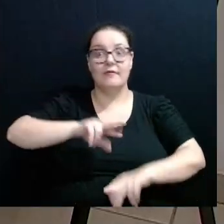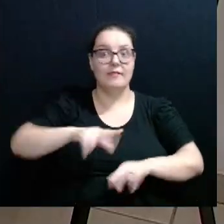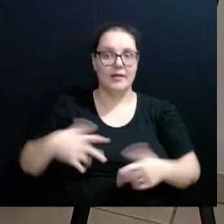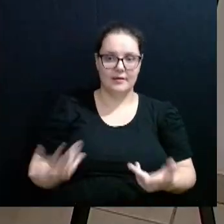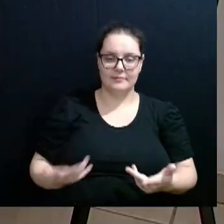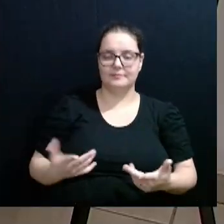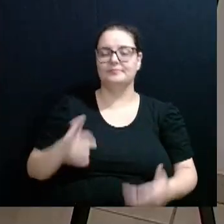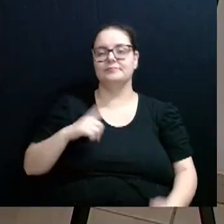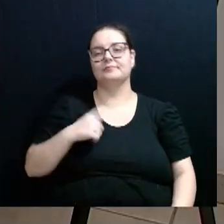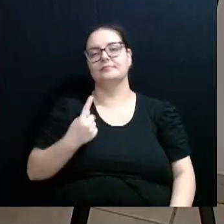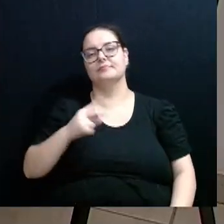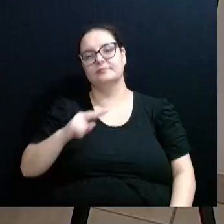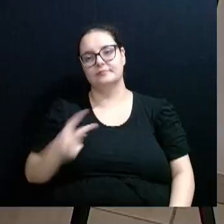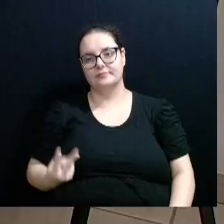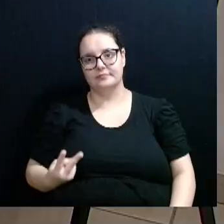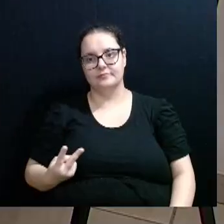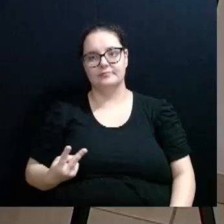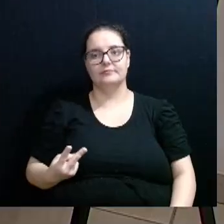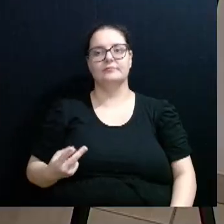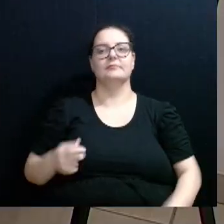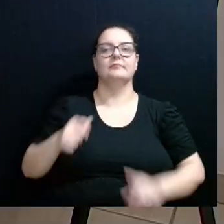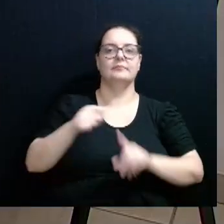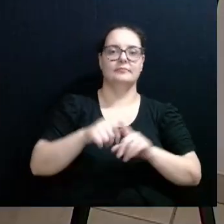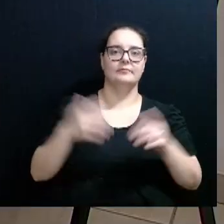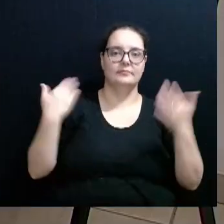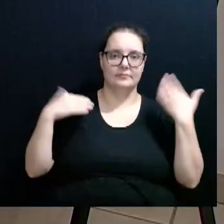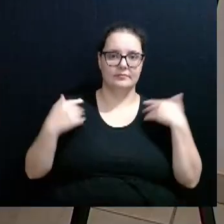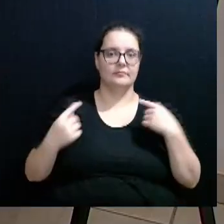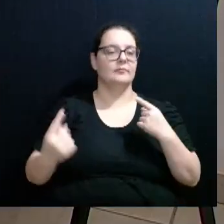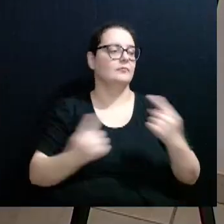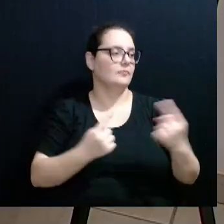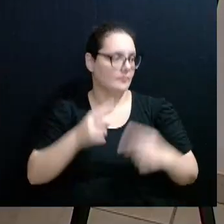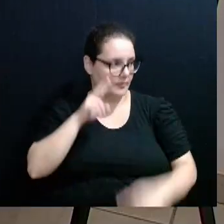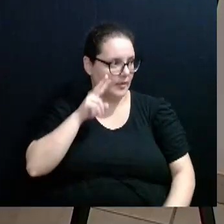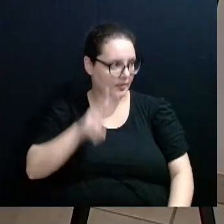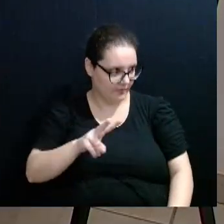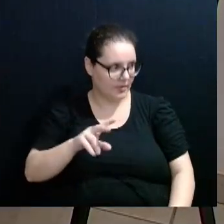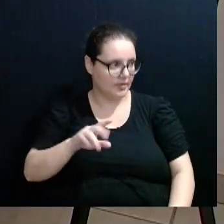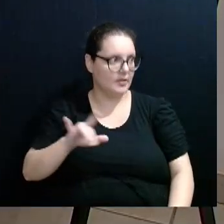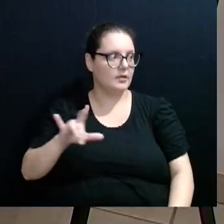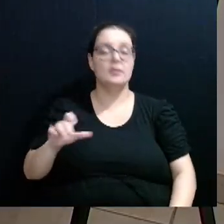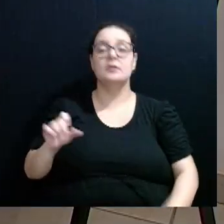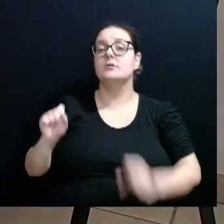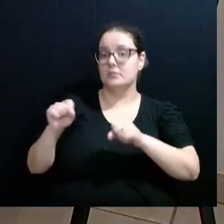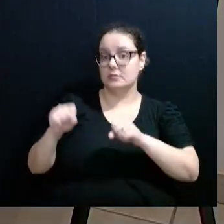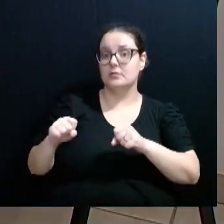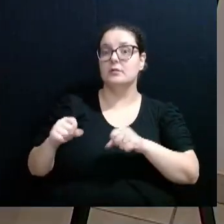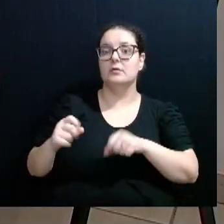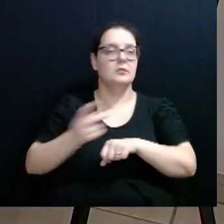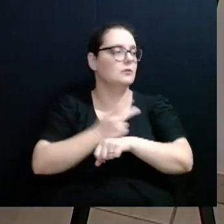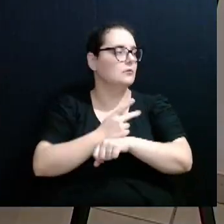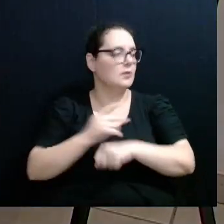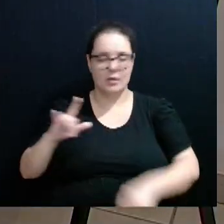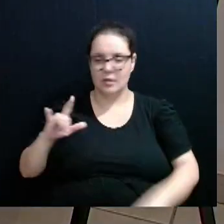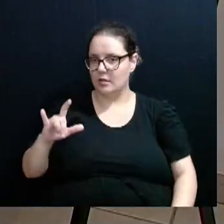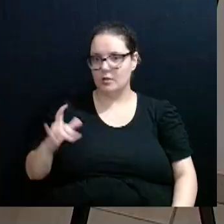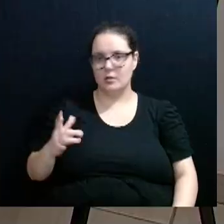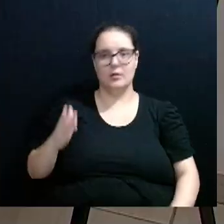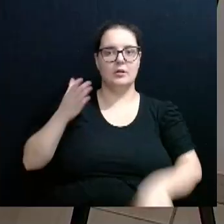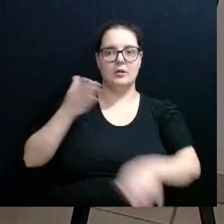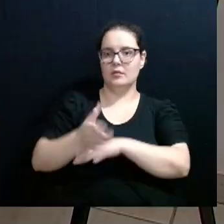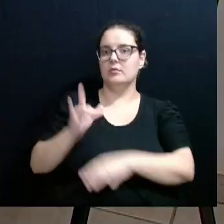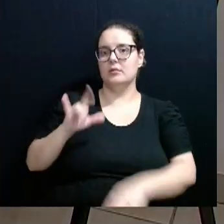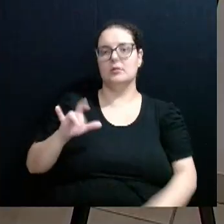mês esses passeios. Que as pessoas veem na rede social. Para saber onde Instagram, entrou no Instagram, a gente está sempre